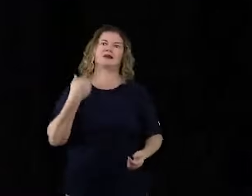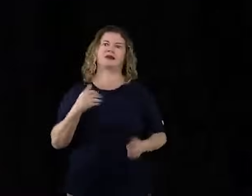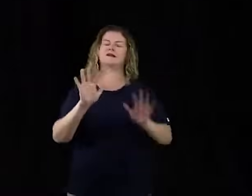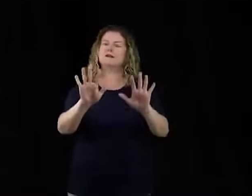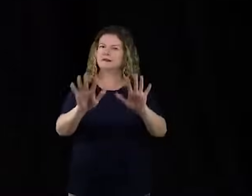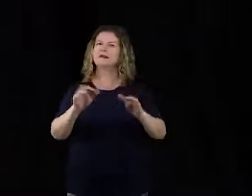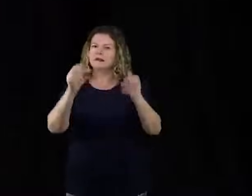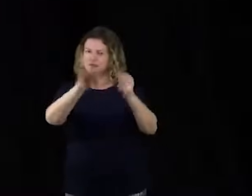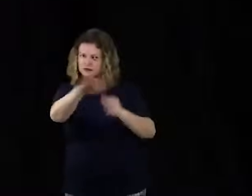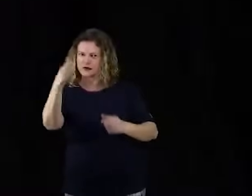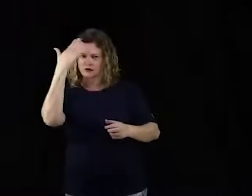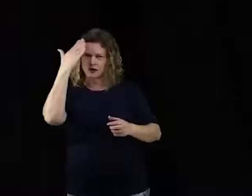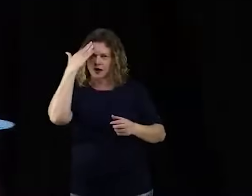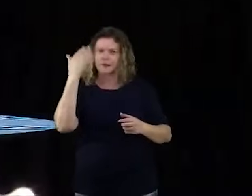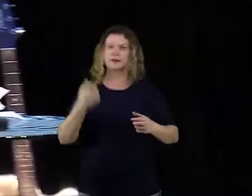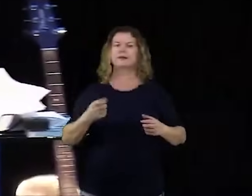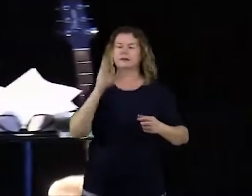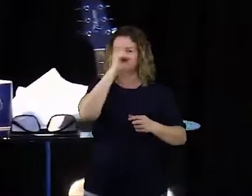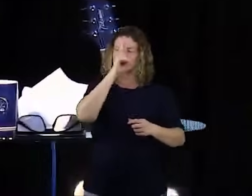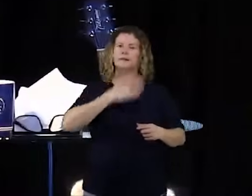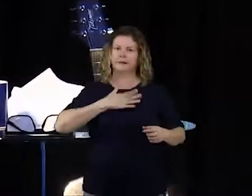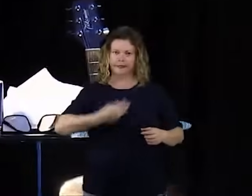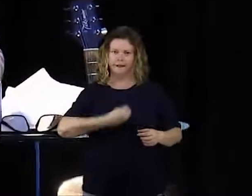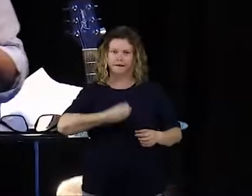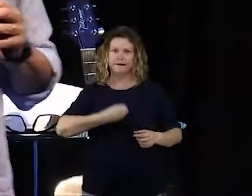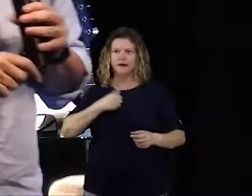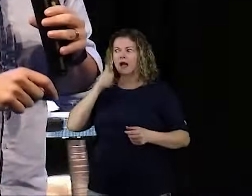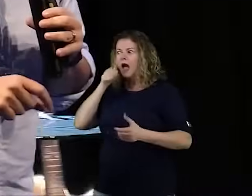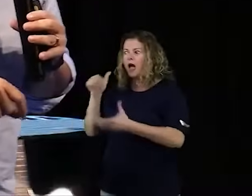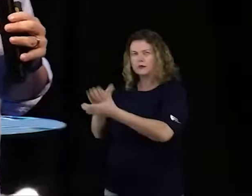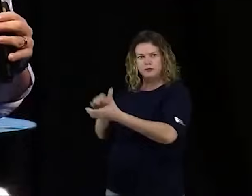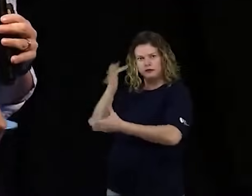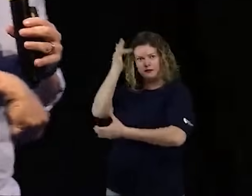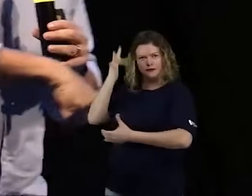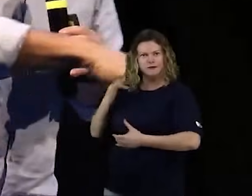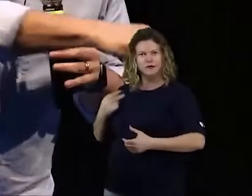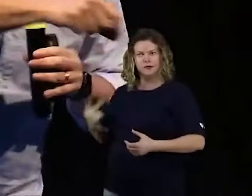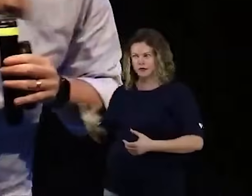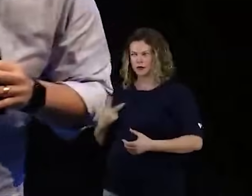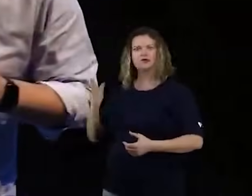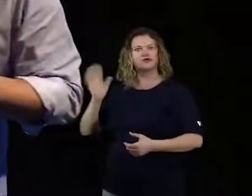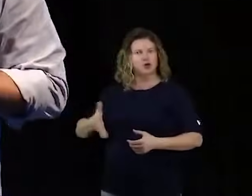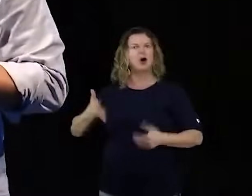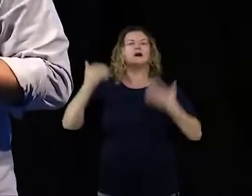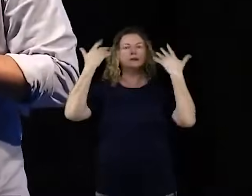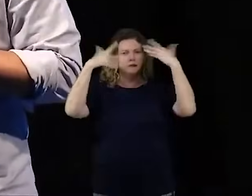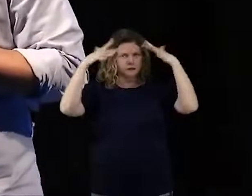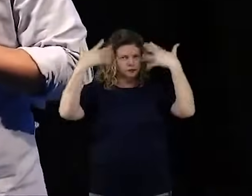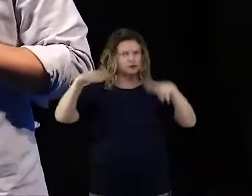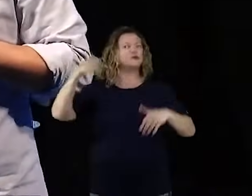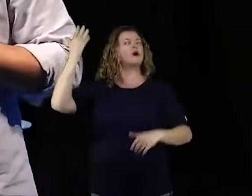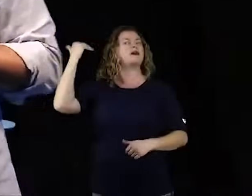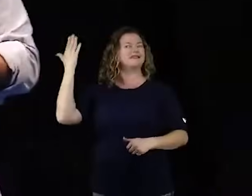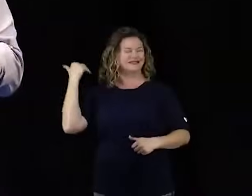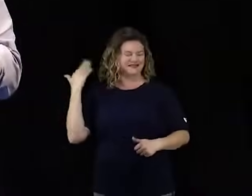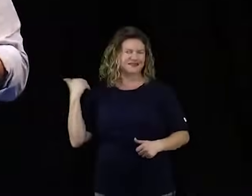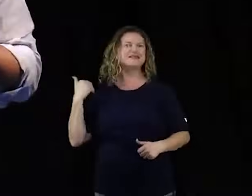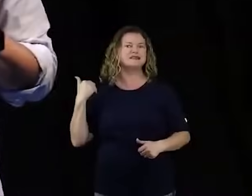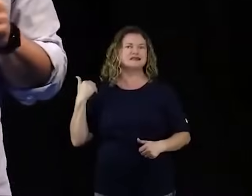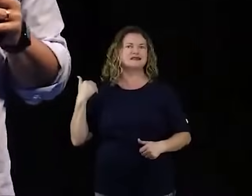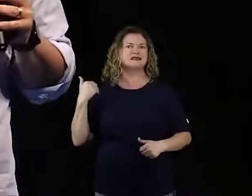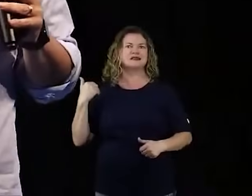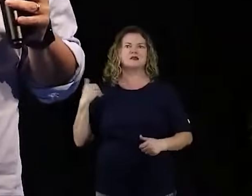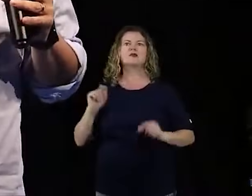caminhou pelas oferendas caminhou pelo espiritismo gente ISO só